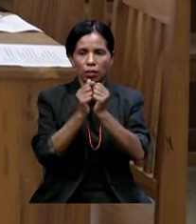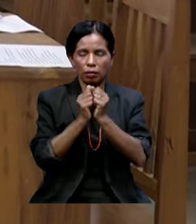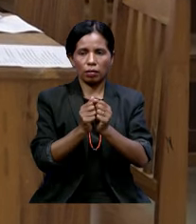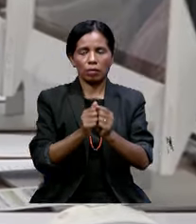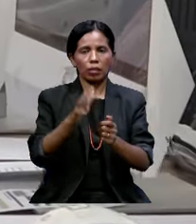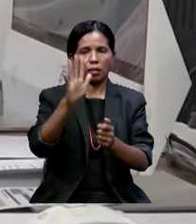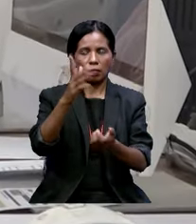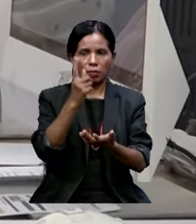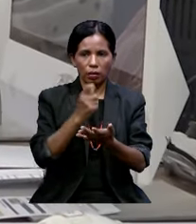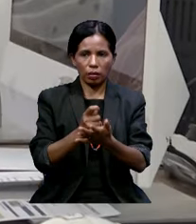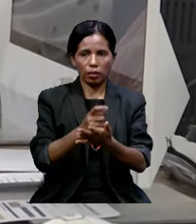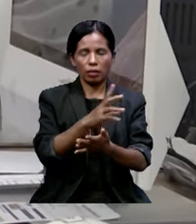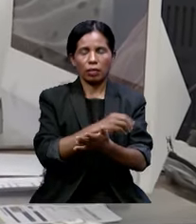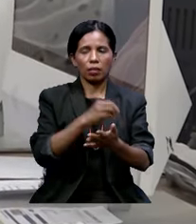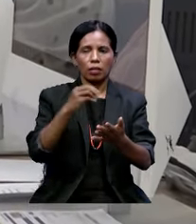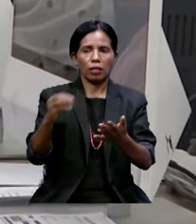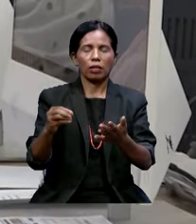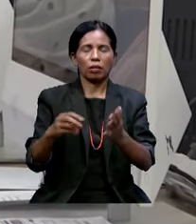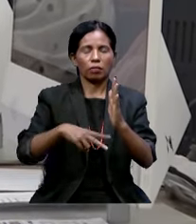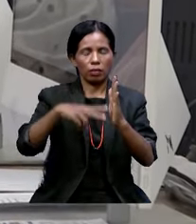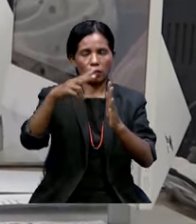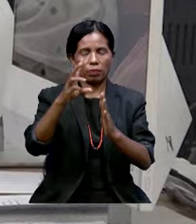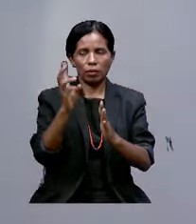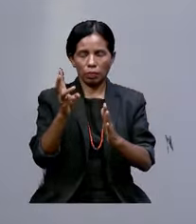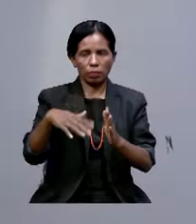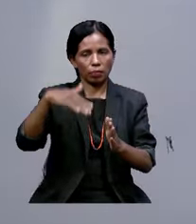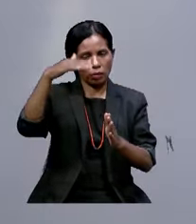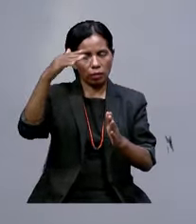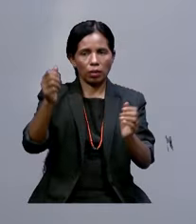krihun 5 resin no candidato ne beho valor ne nulo ba leten